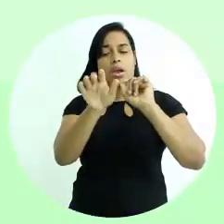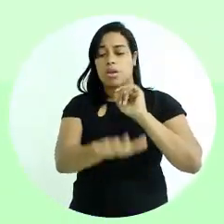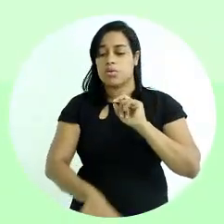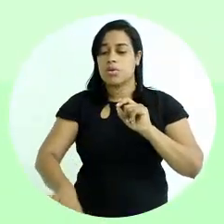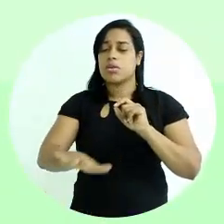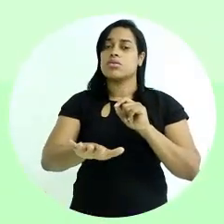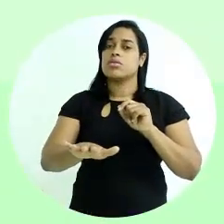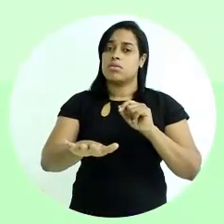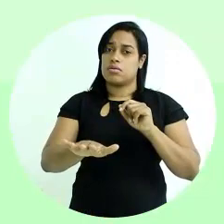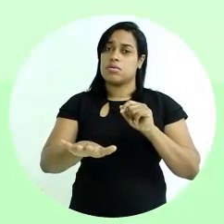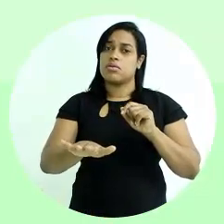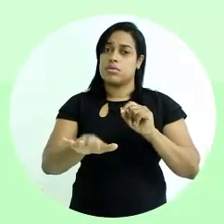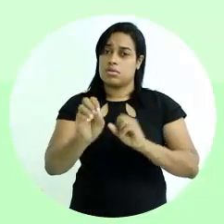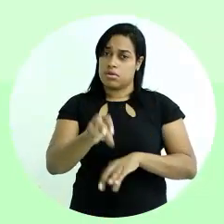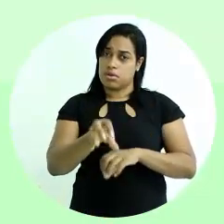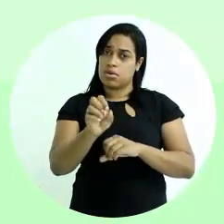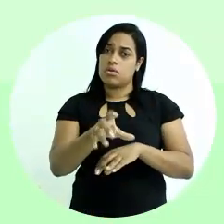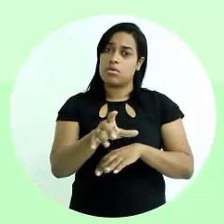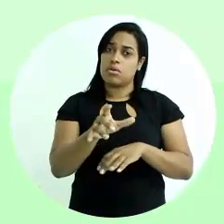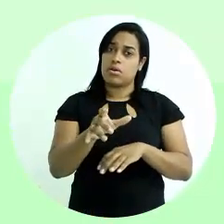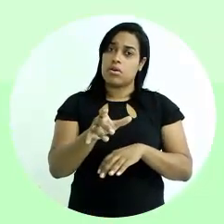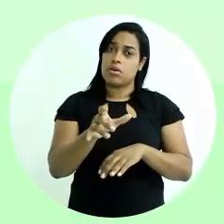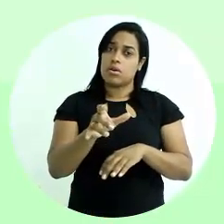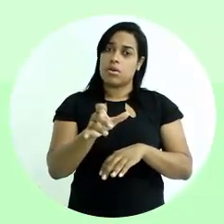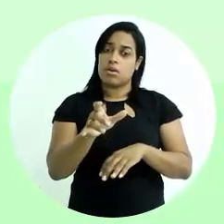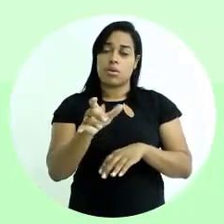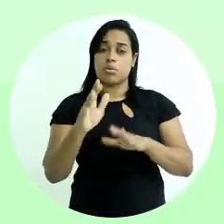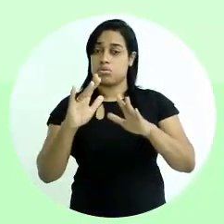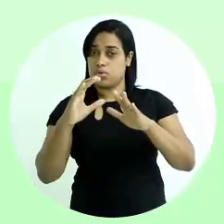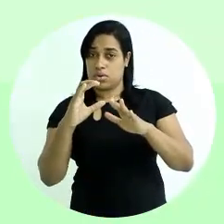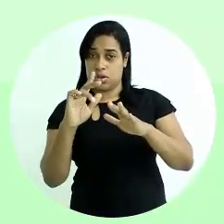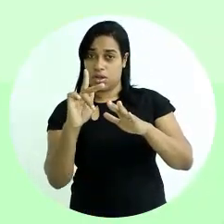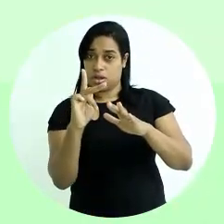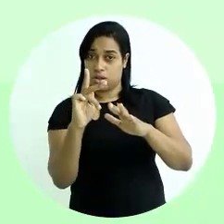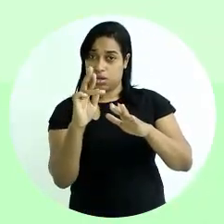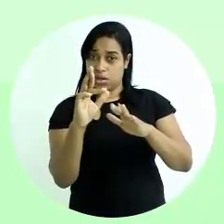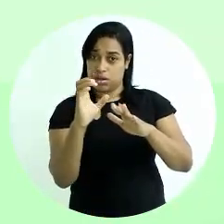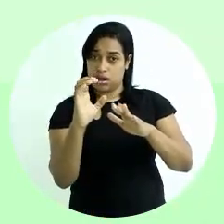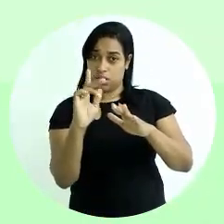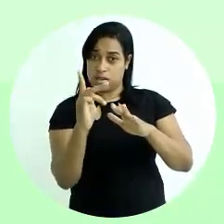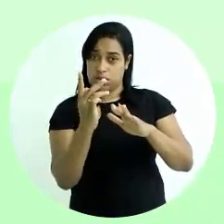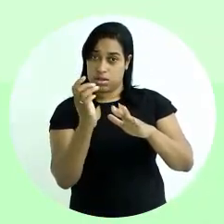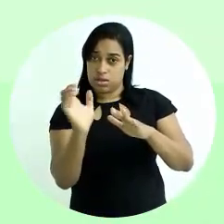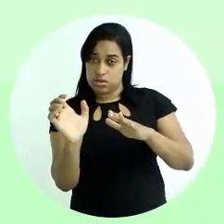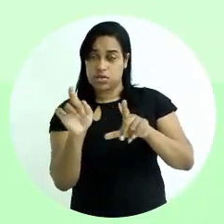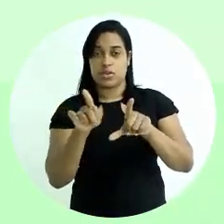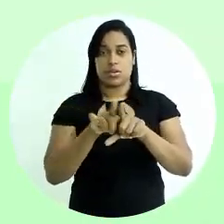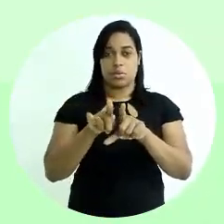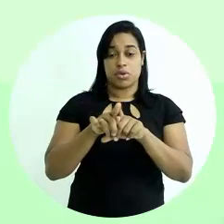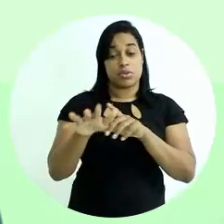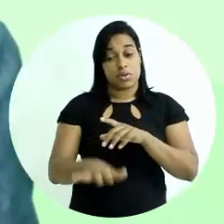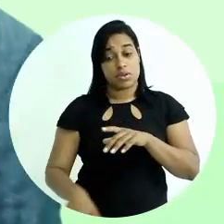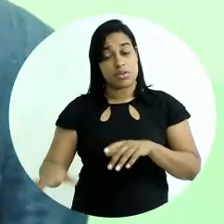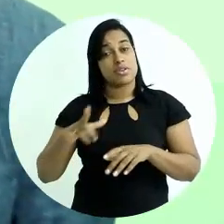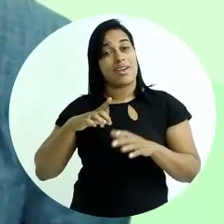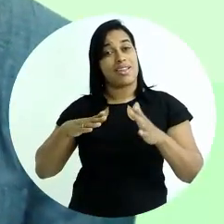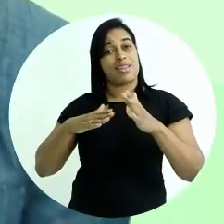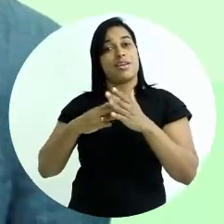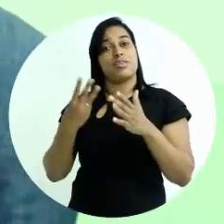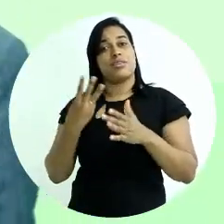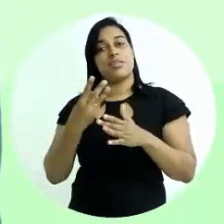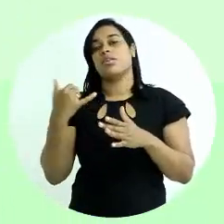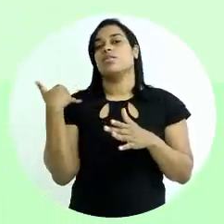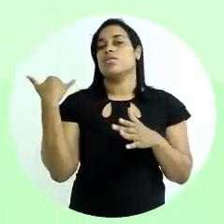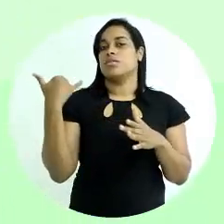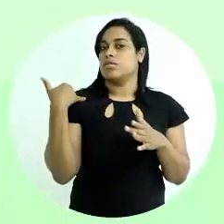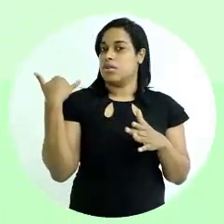infantil ela vai ser fornecida por creches a quando a criança tem até